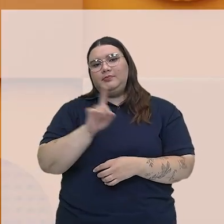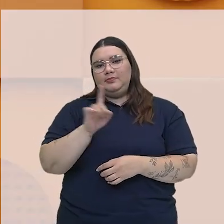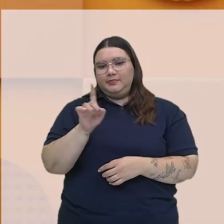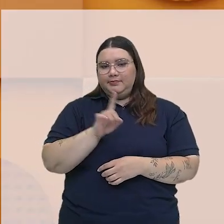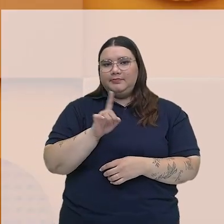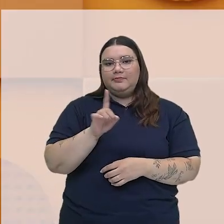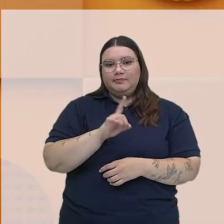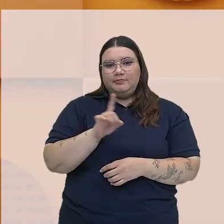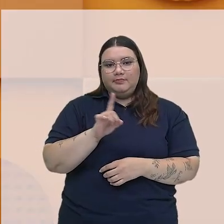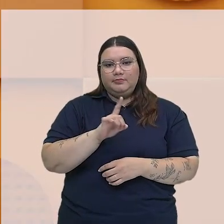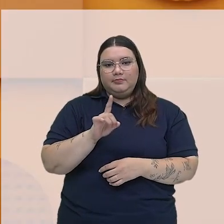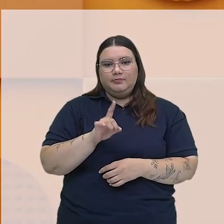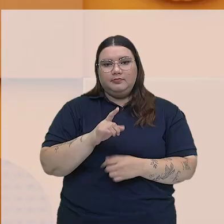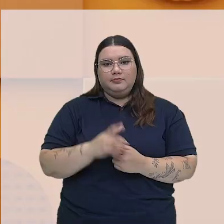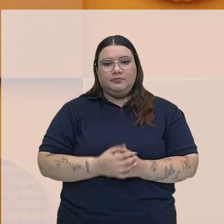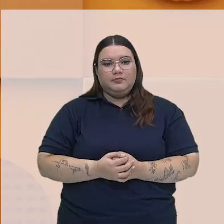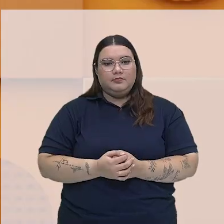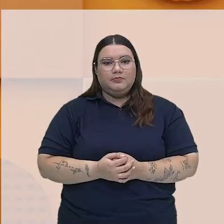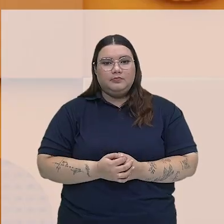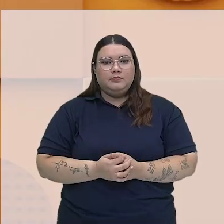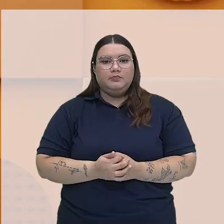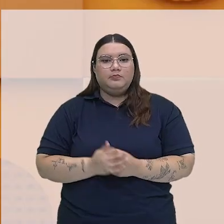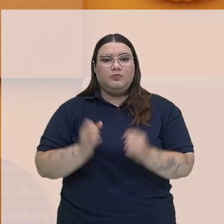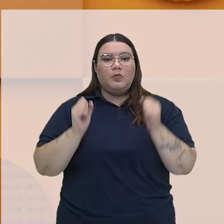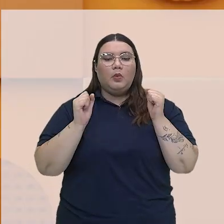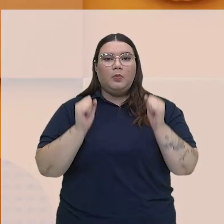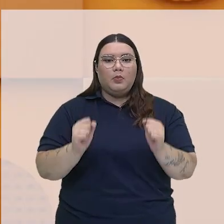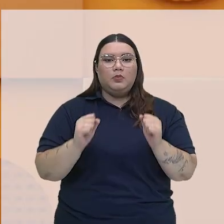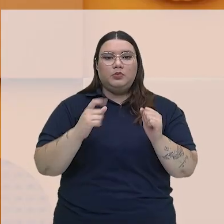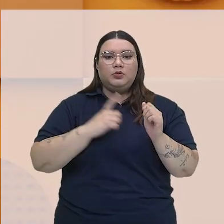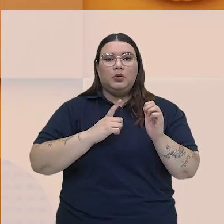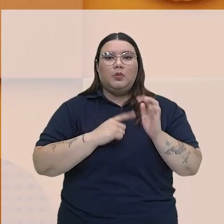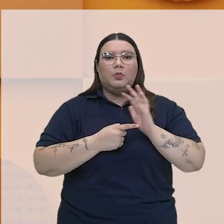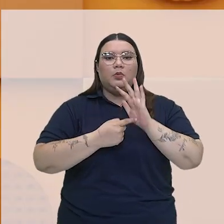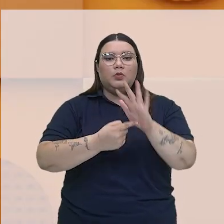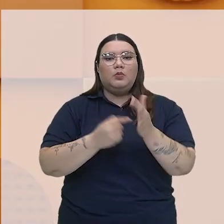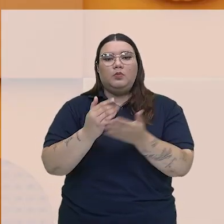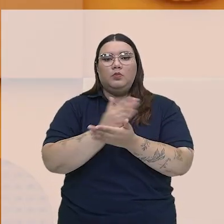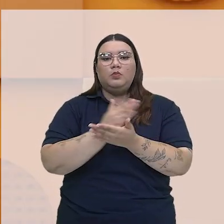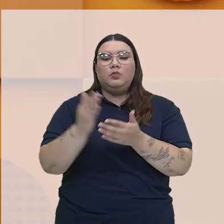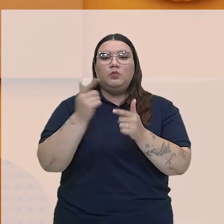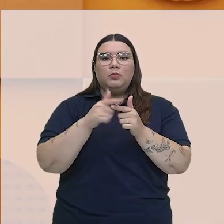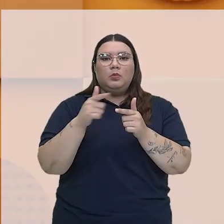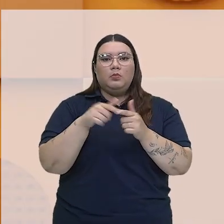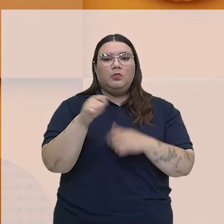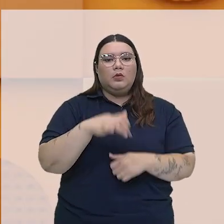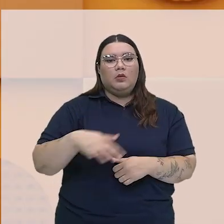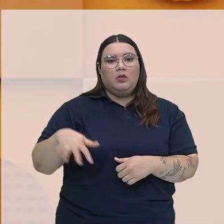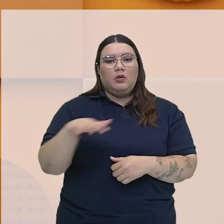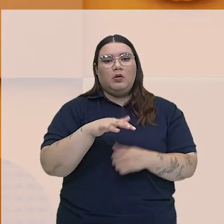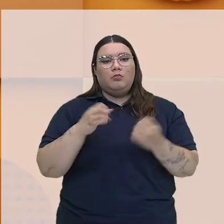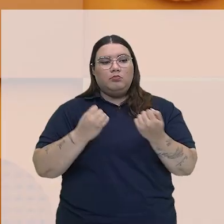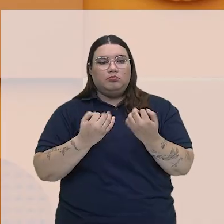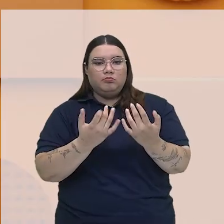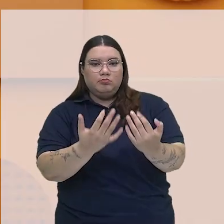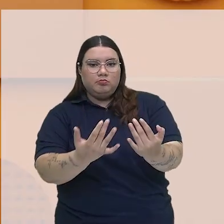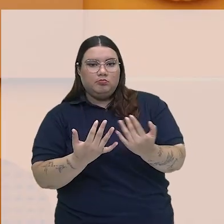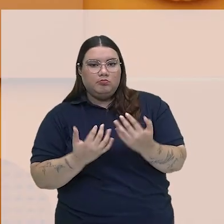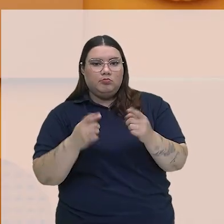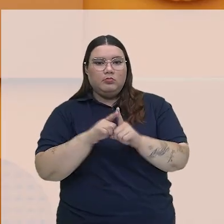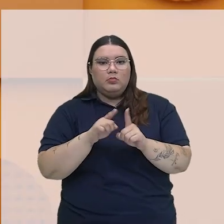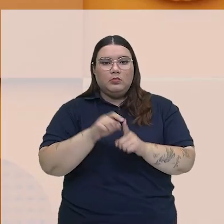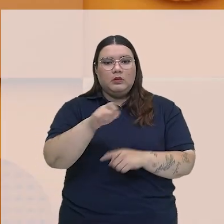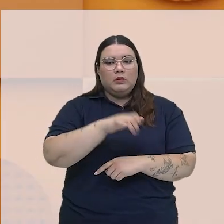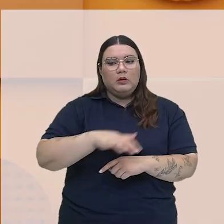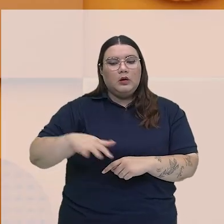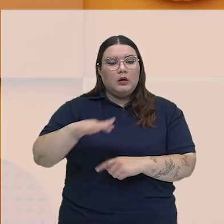da questão da irrigação. Ela pode trazer alguns problemas para as plantações, para a área na qual